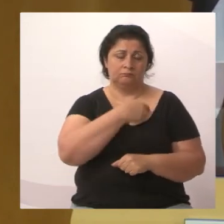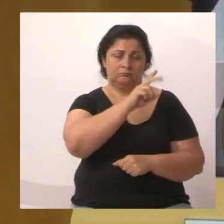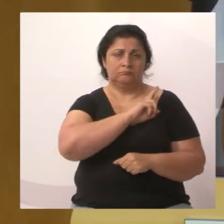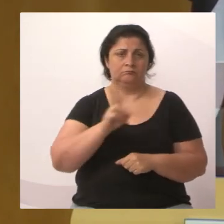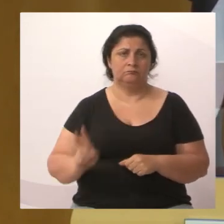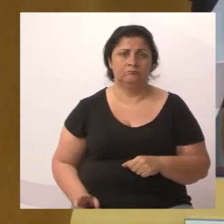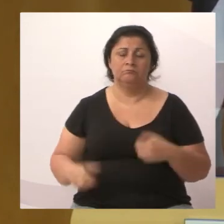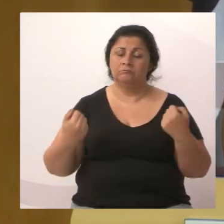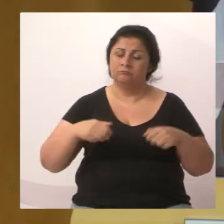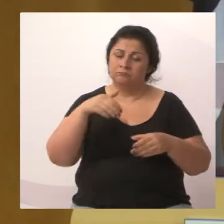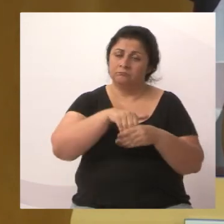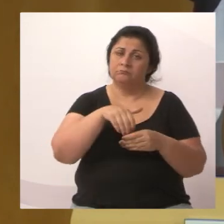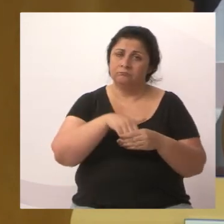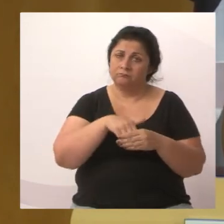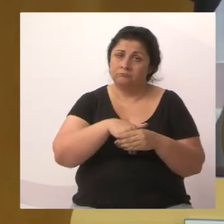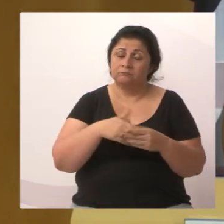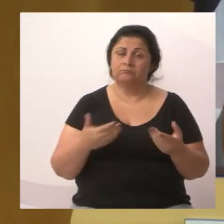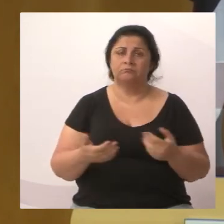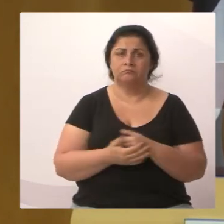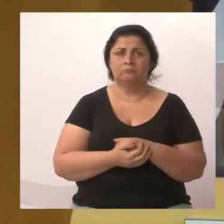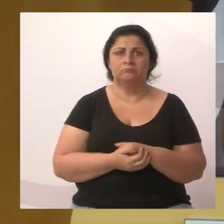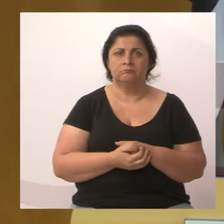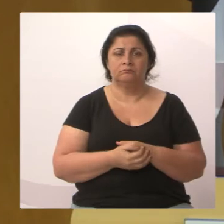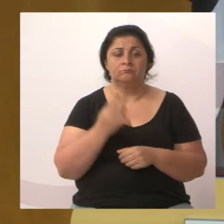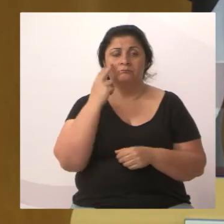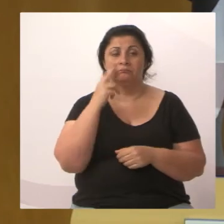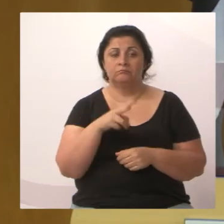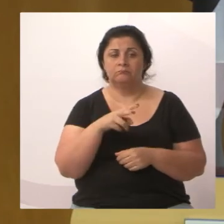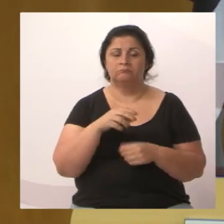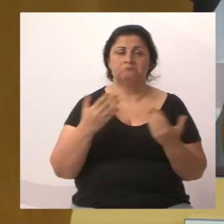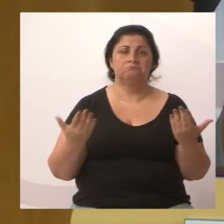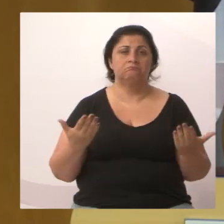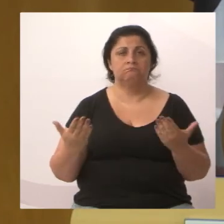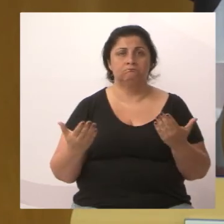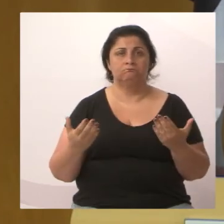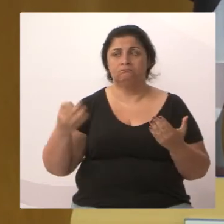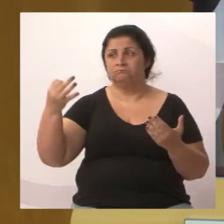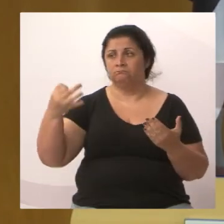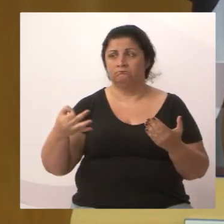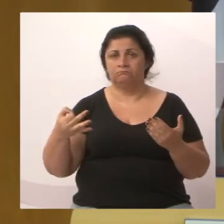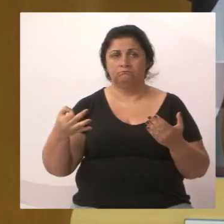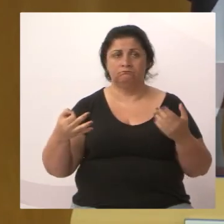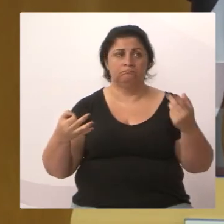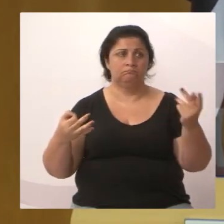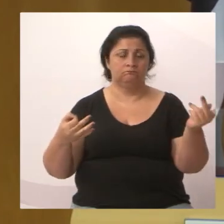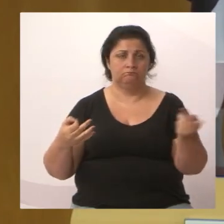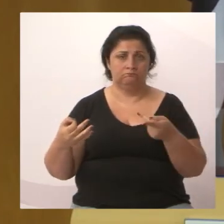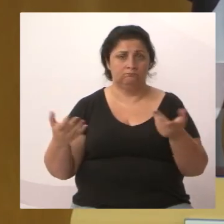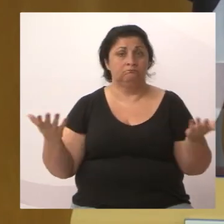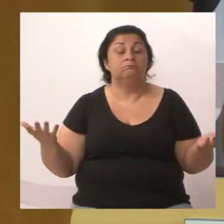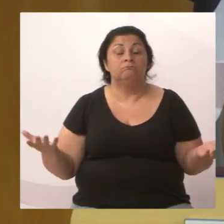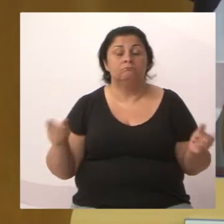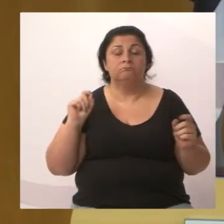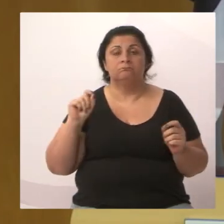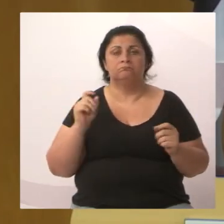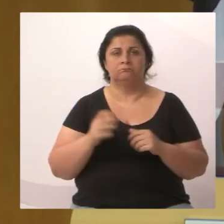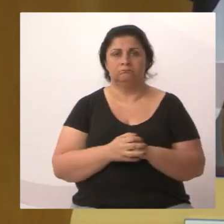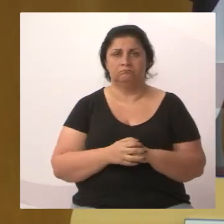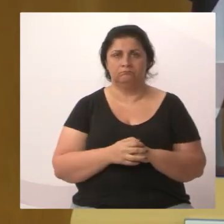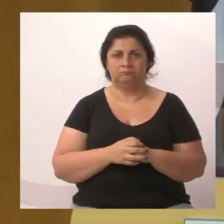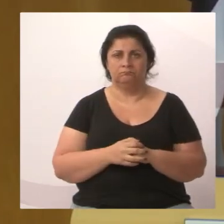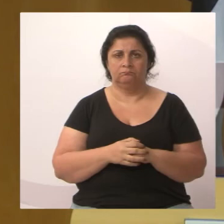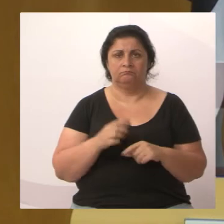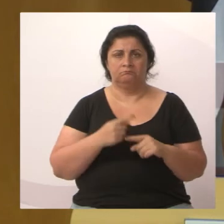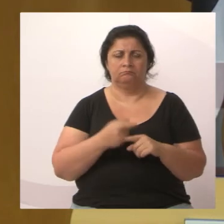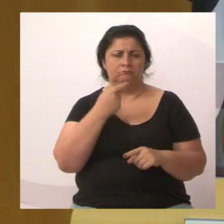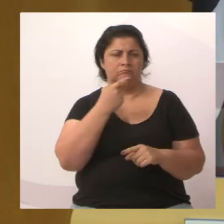que temos essa prerrogativa, né, de avaliar o que está certo, quem é que está certo, quem é que está errado. Porque os discursos são